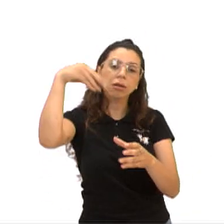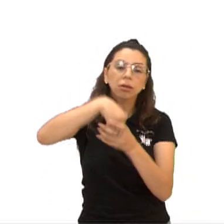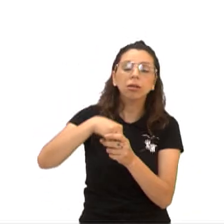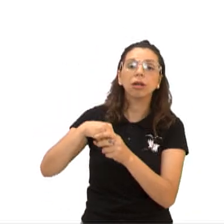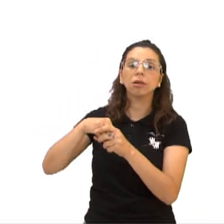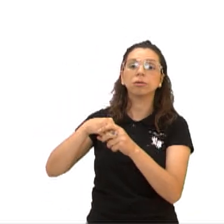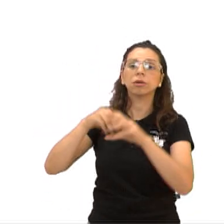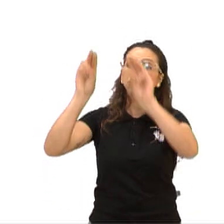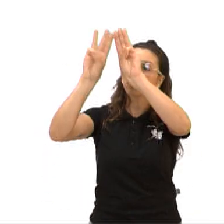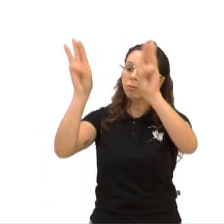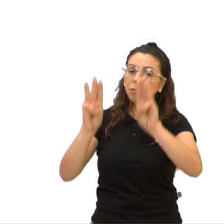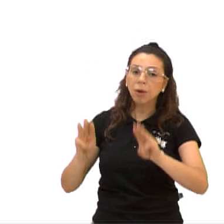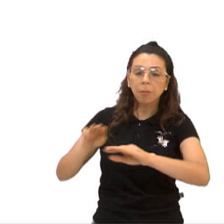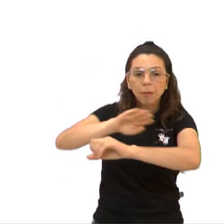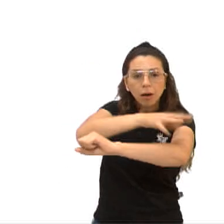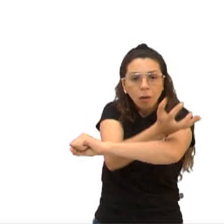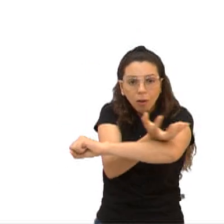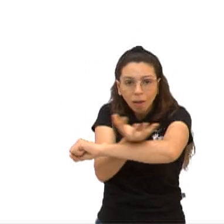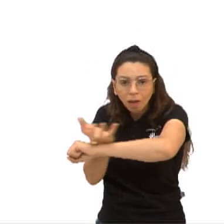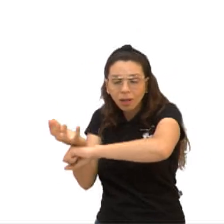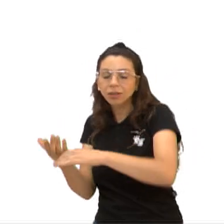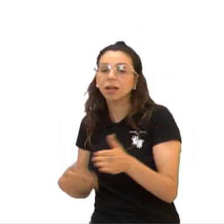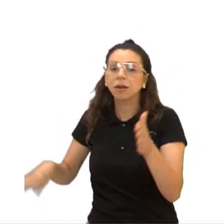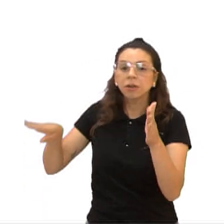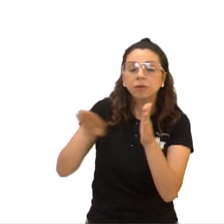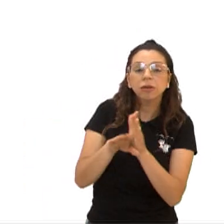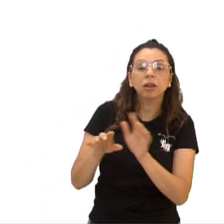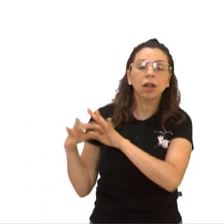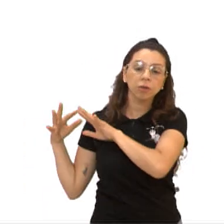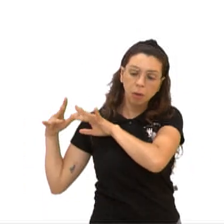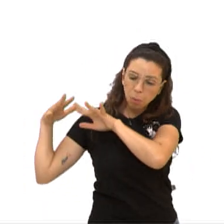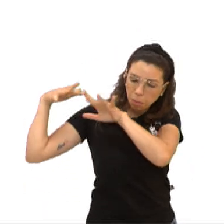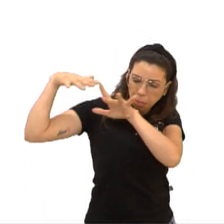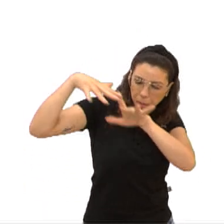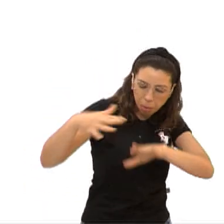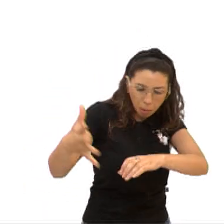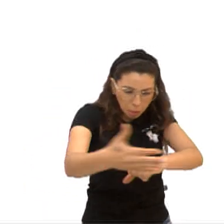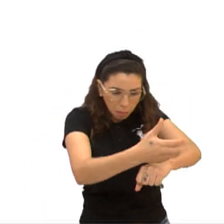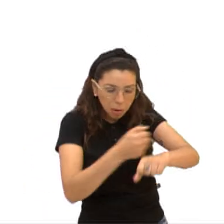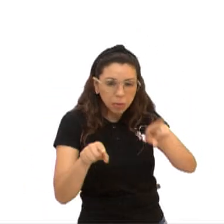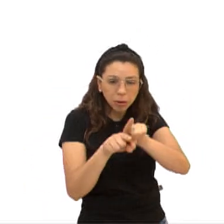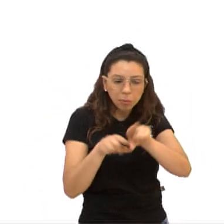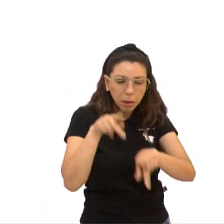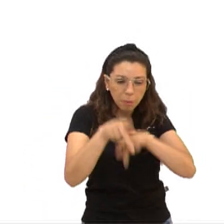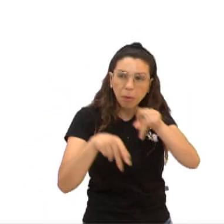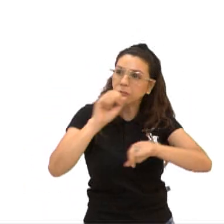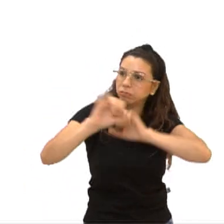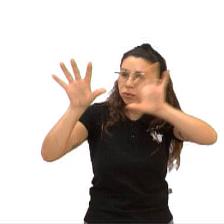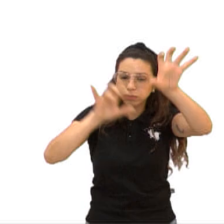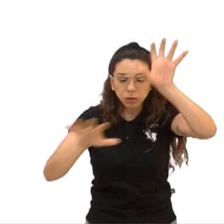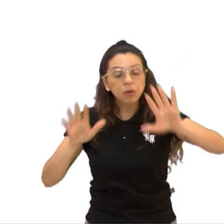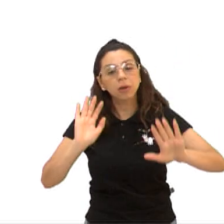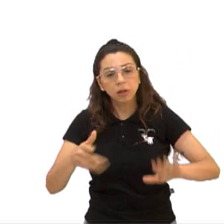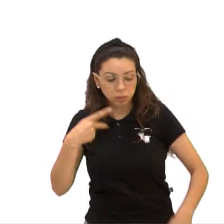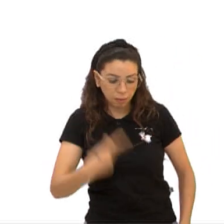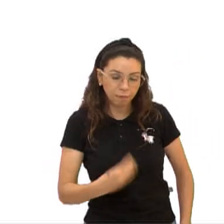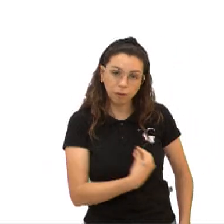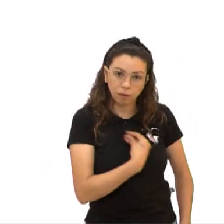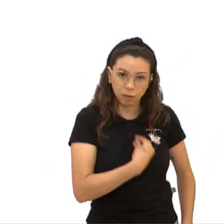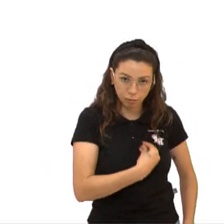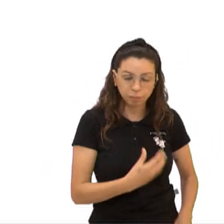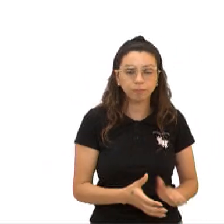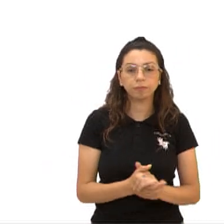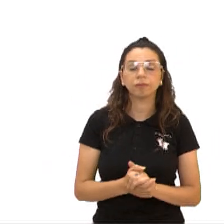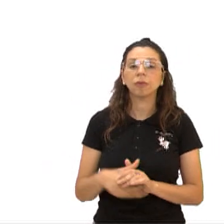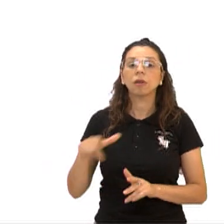mapa de relevo. Quando falamos da chegada do colonizador e da distribuição dos povos que anteriormente já ocupavam o território,